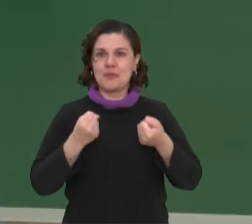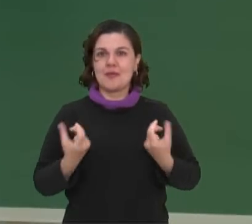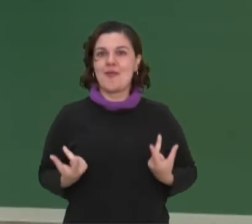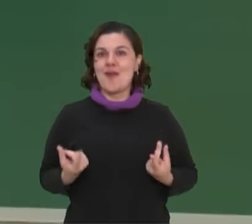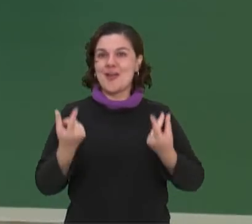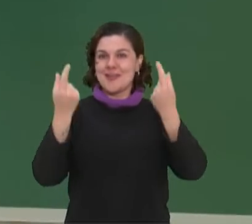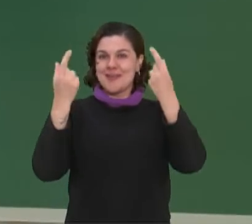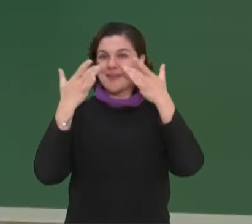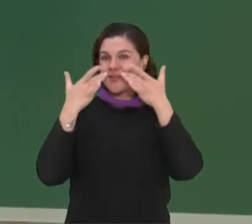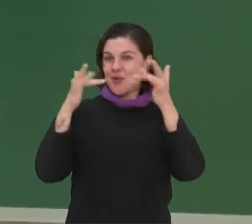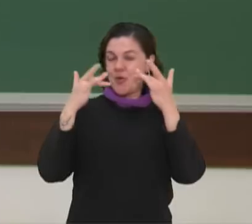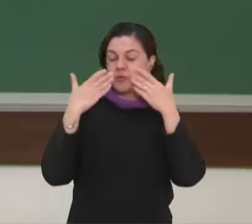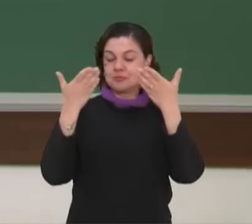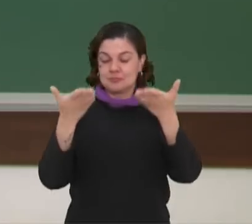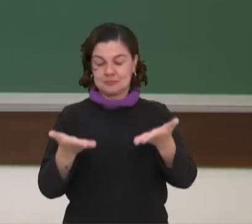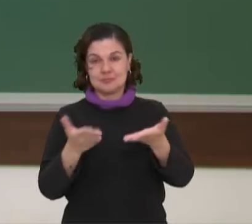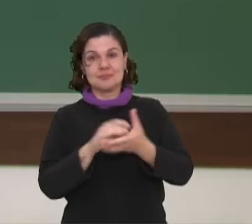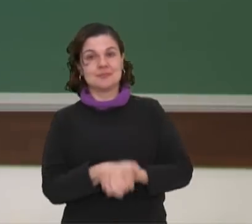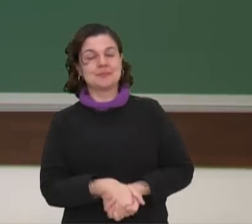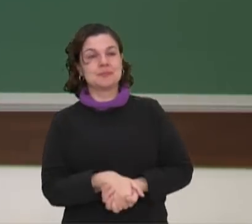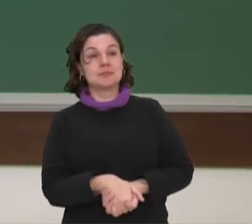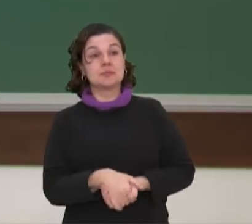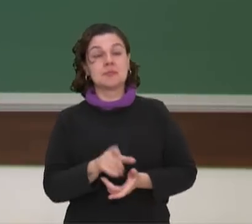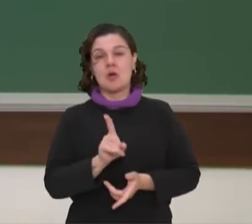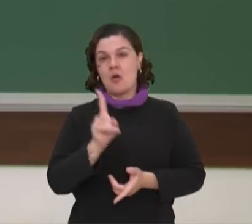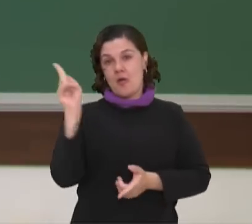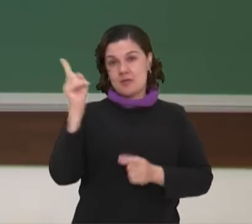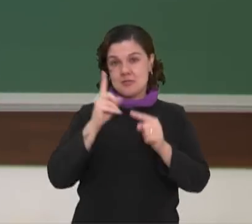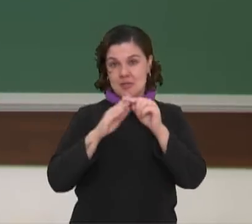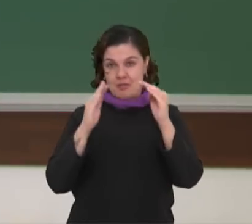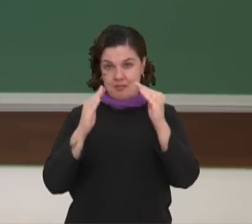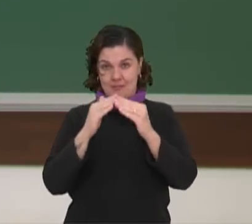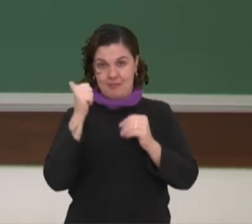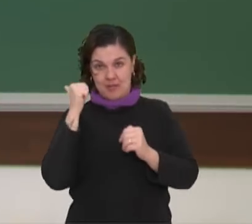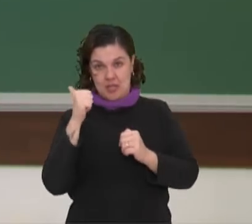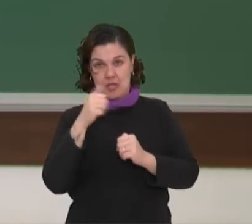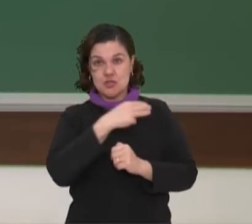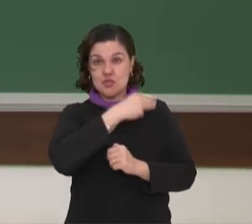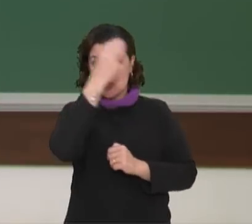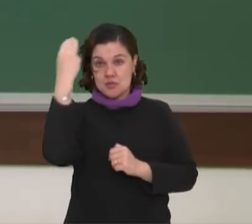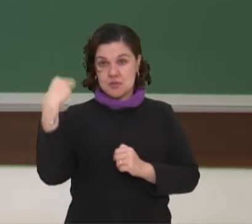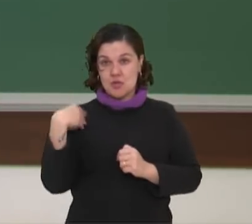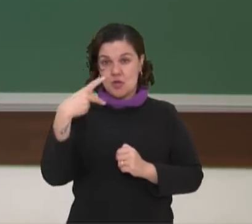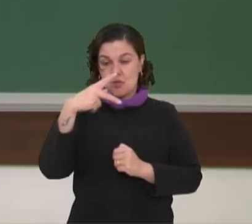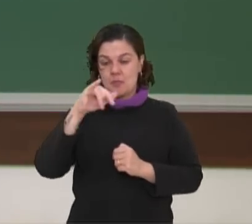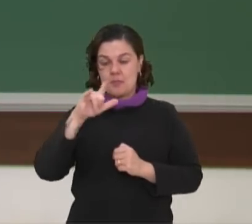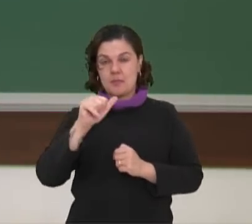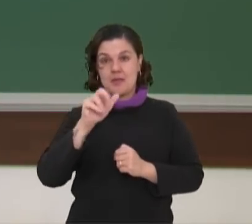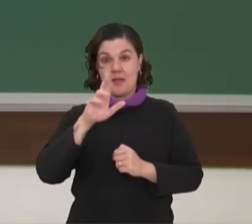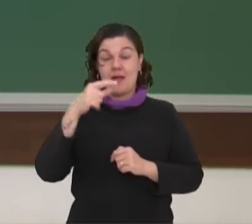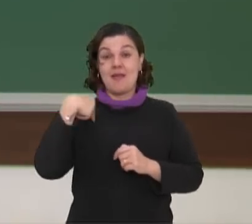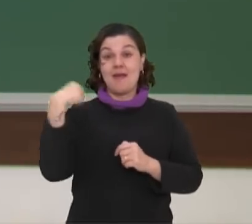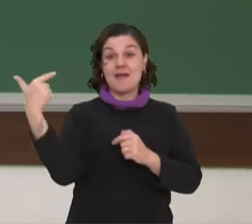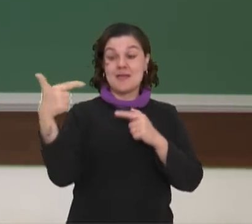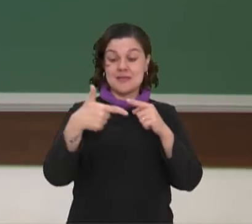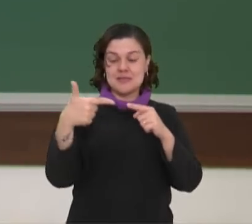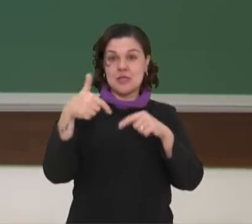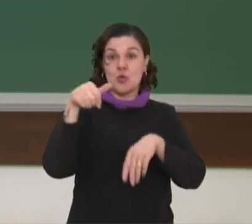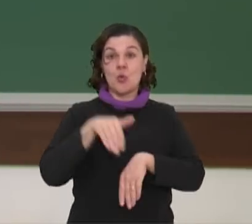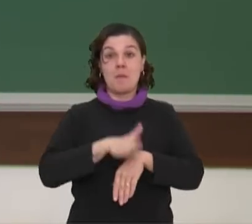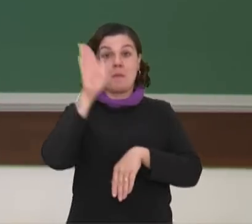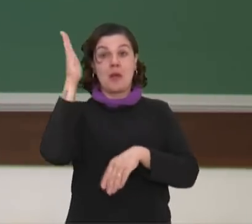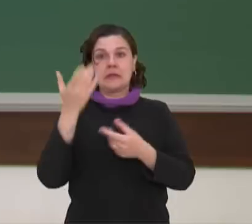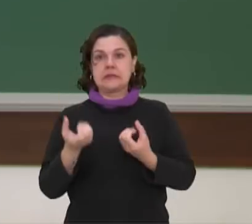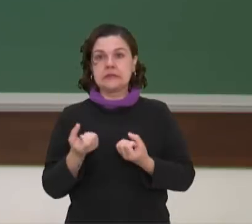você consegue reparar aí. Essa igreja de Nossa Senhora do Pilar é a segunda igreja do Brasil com